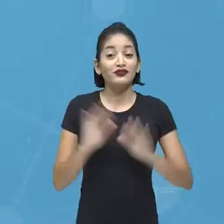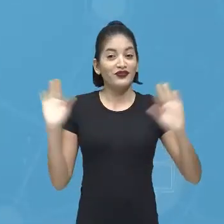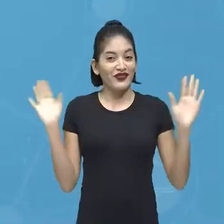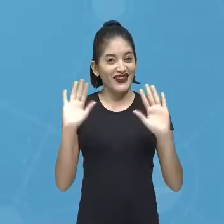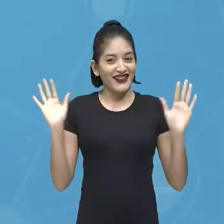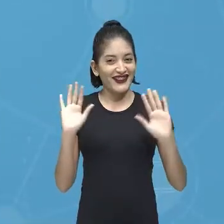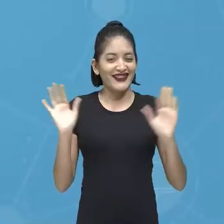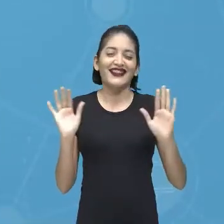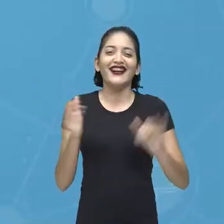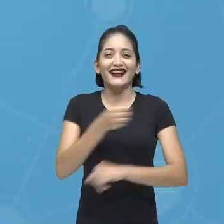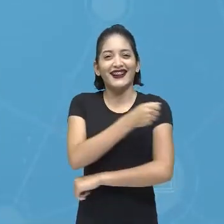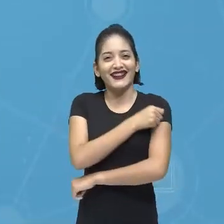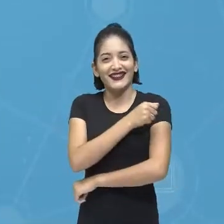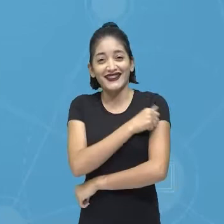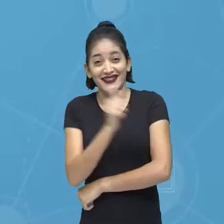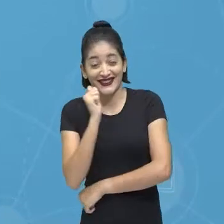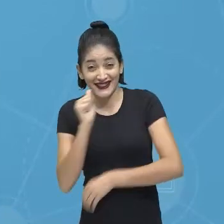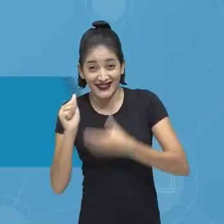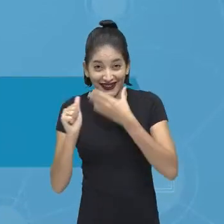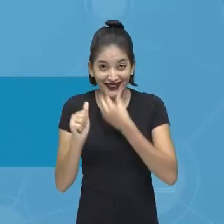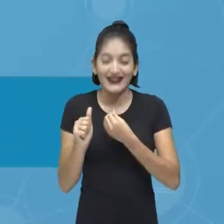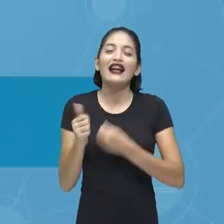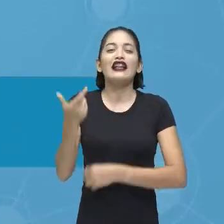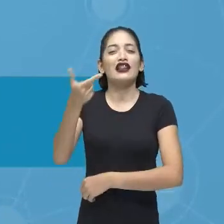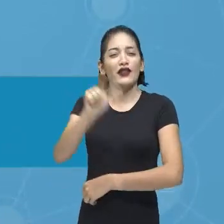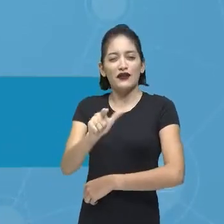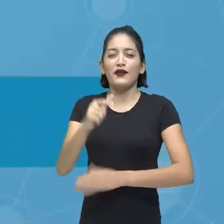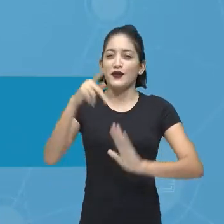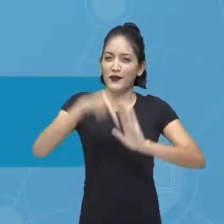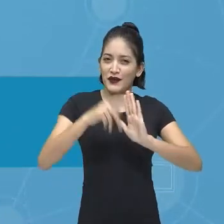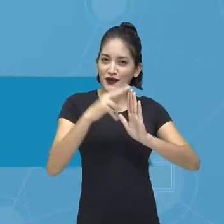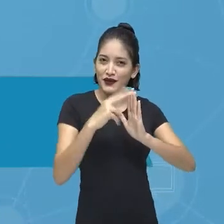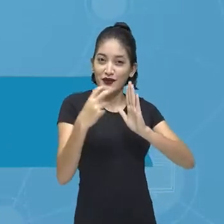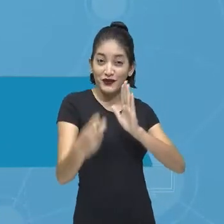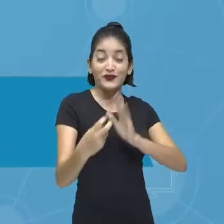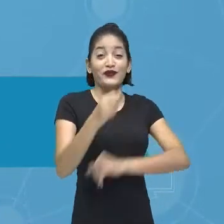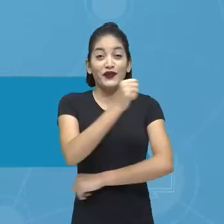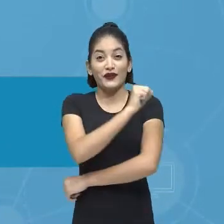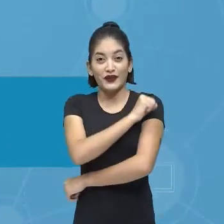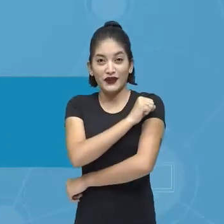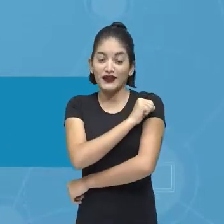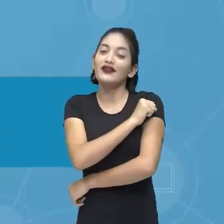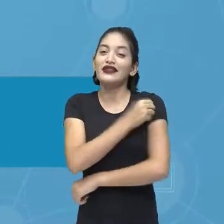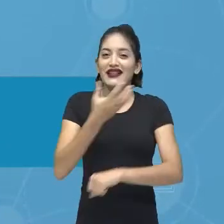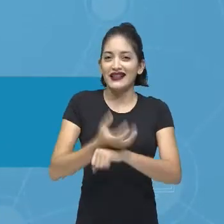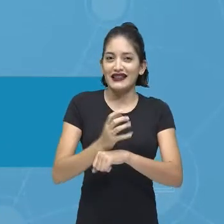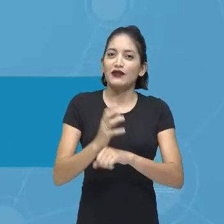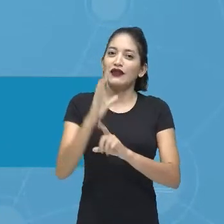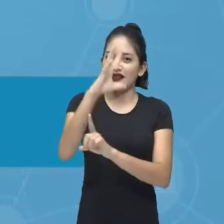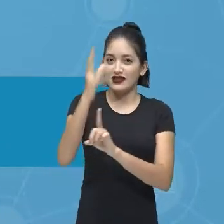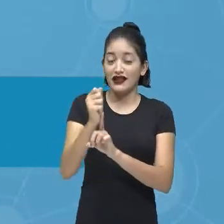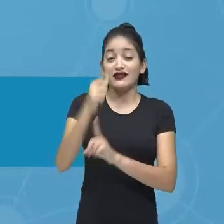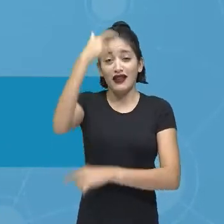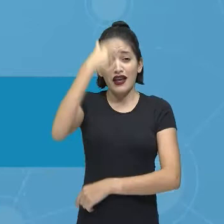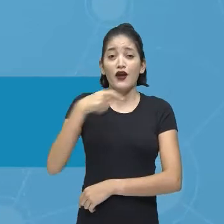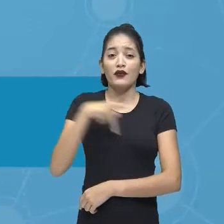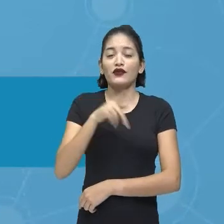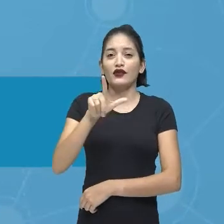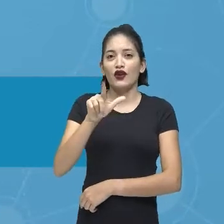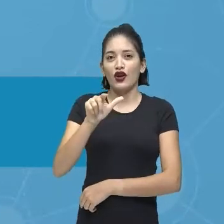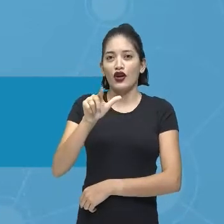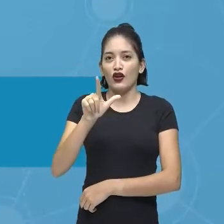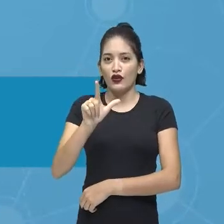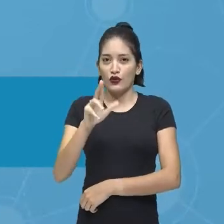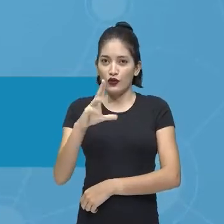Olá, prezados alunos e alunas, mais um aula em casa, né, do oitavo ano de arte. Eu sou a professora Lúcia Santos e vou estar com